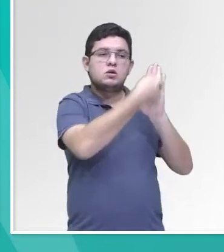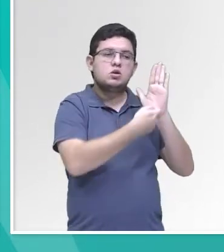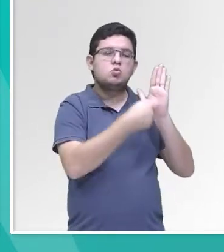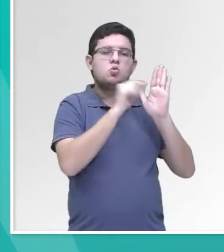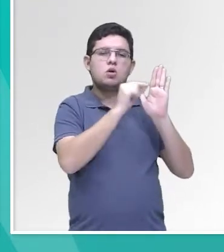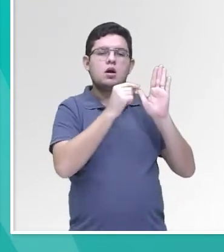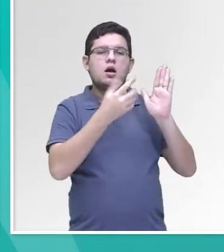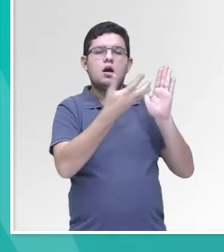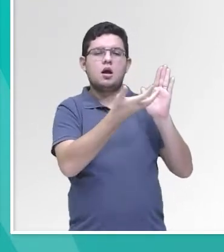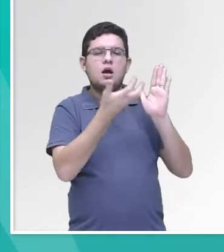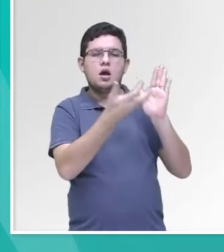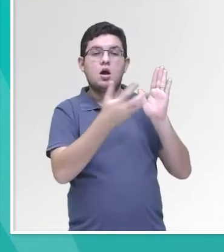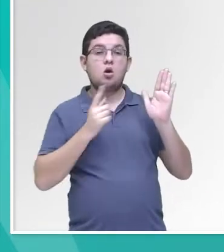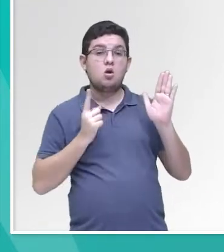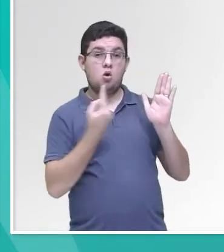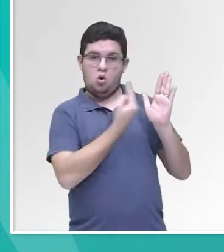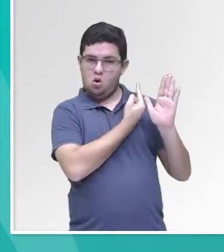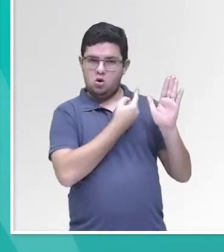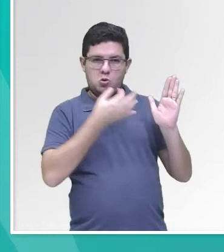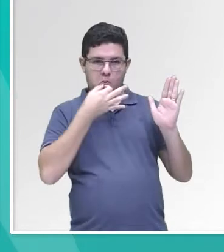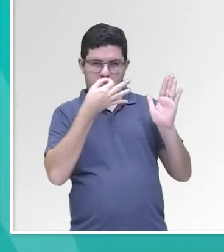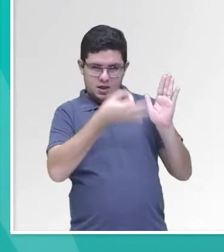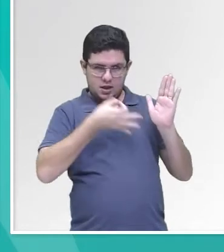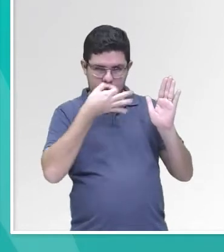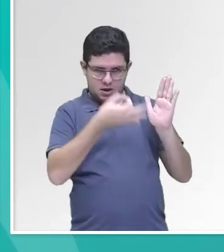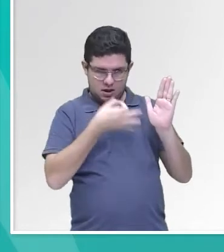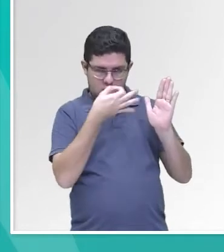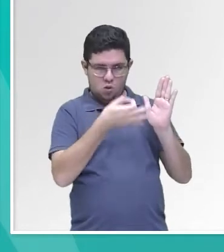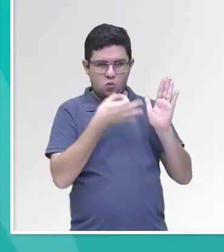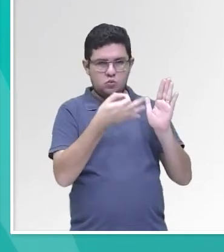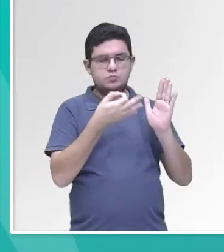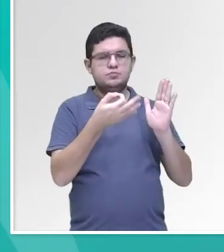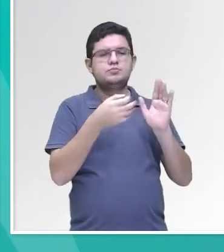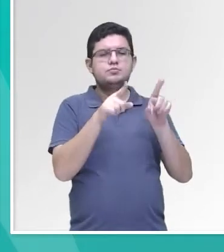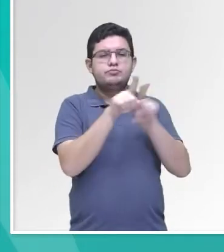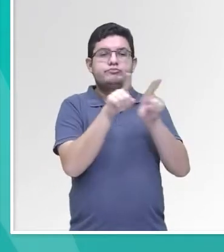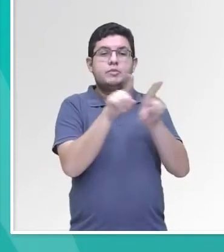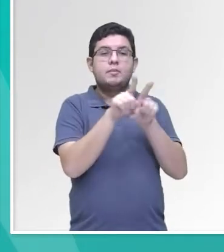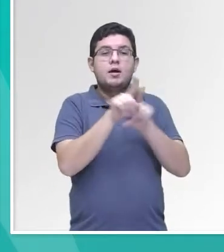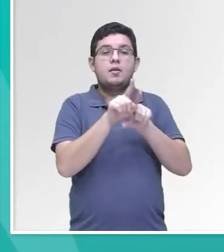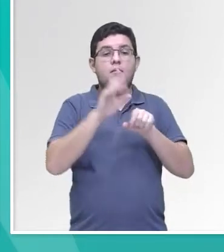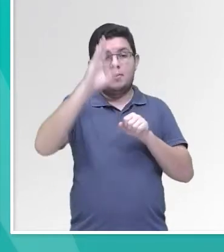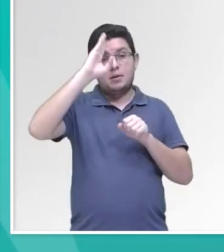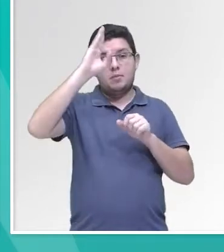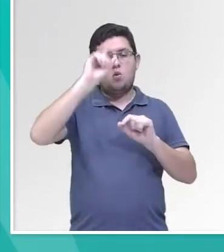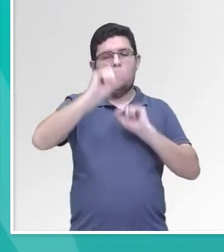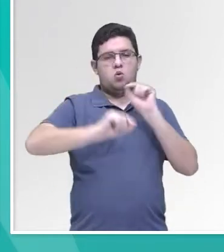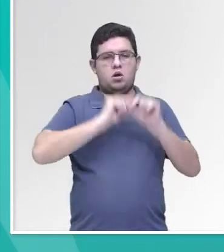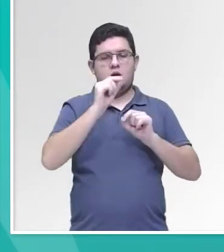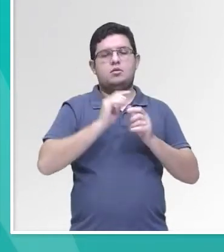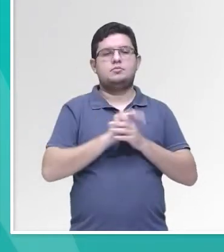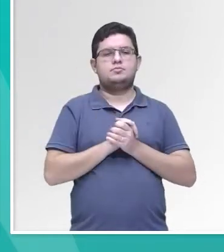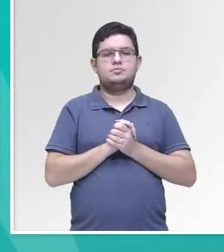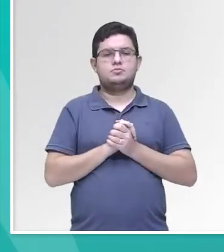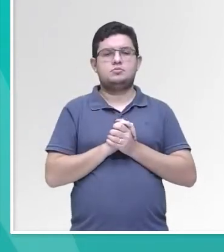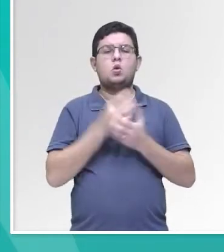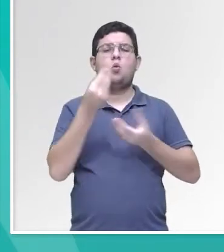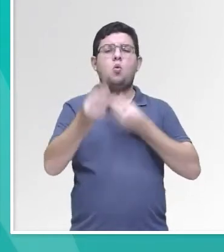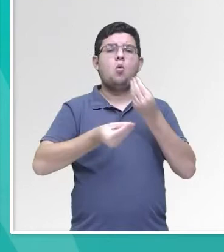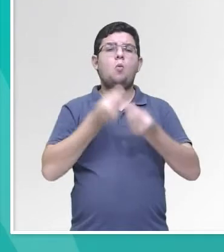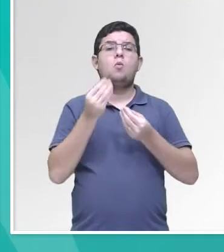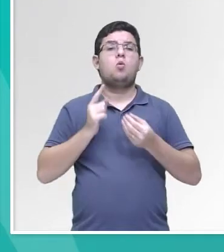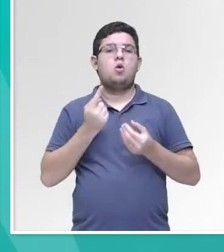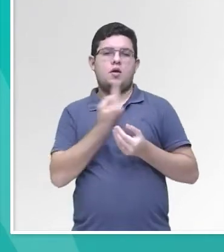nossa opinião sobre o tema dado, mas, e principalmente, eles vão querer observar como nós